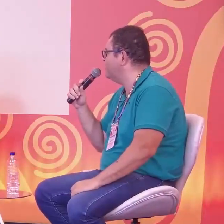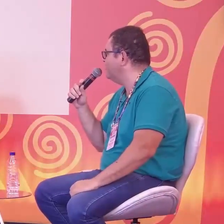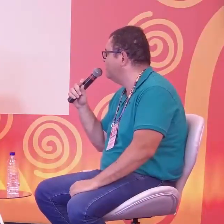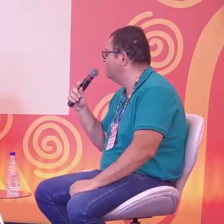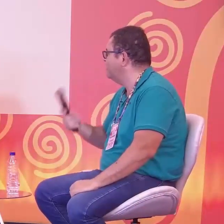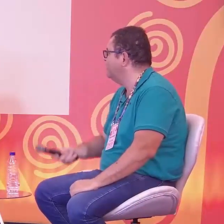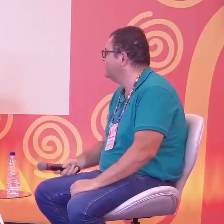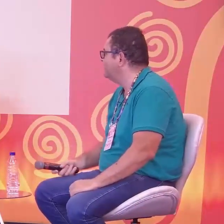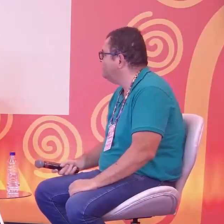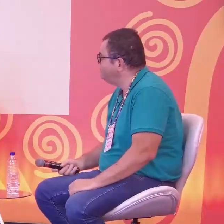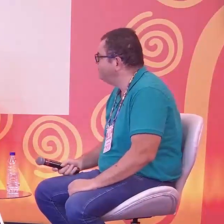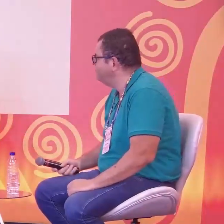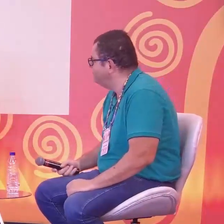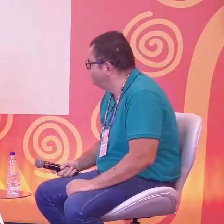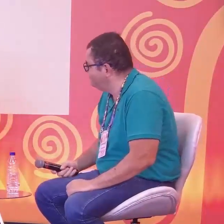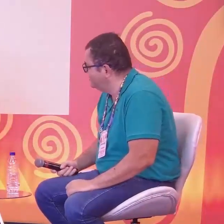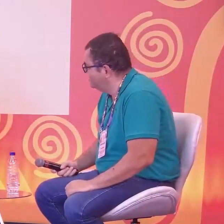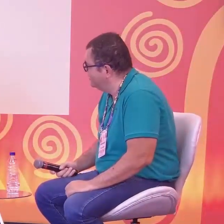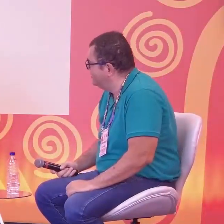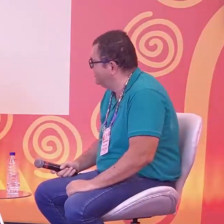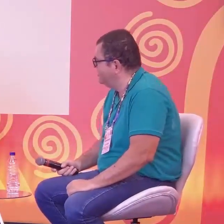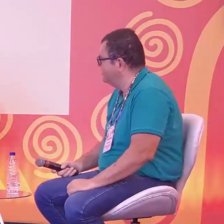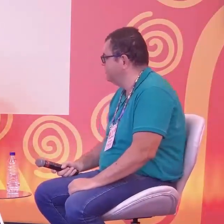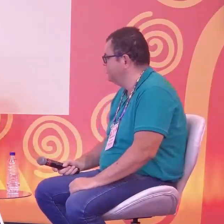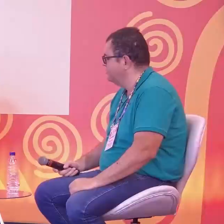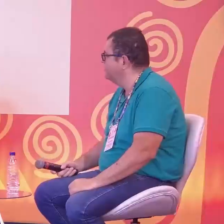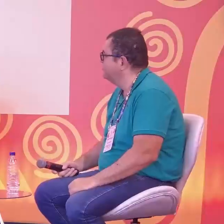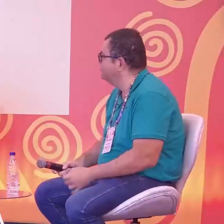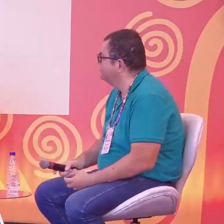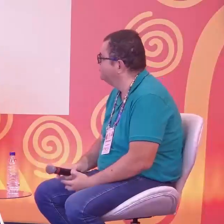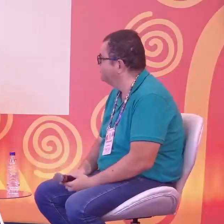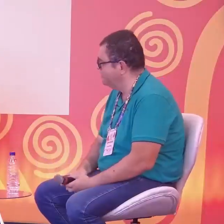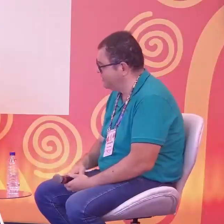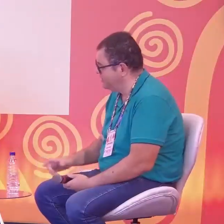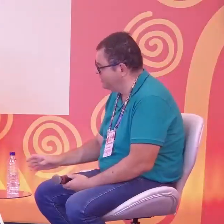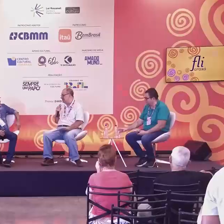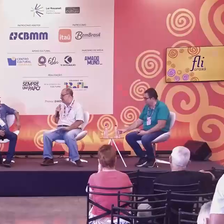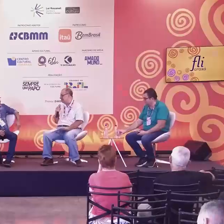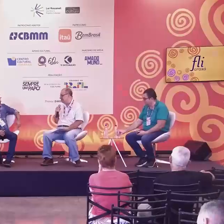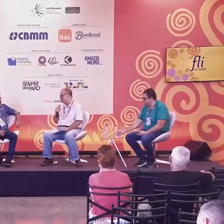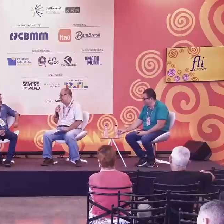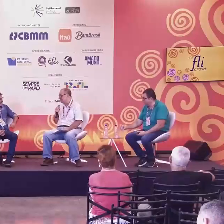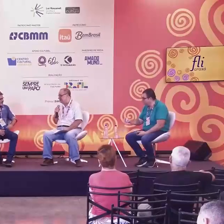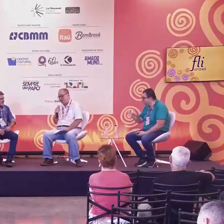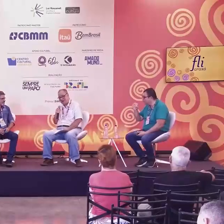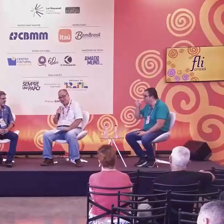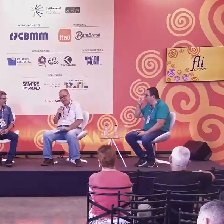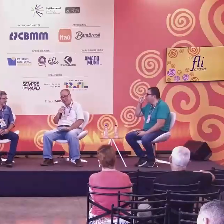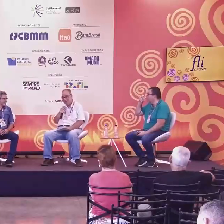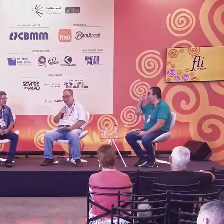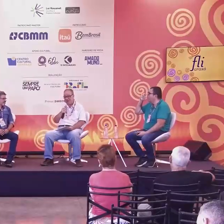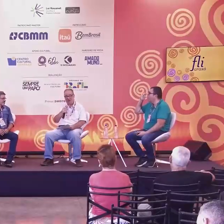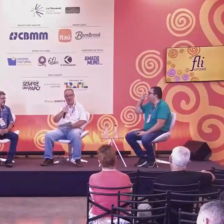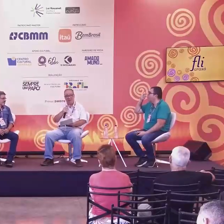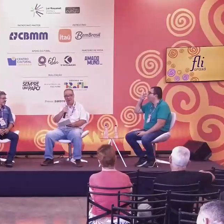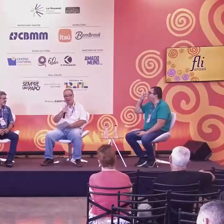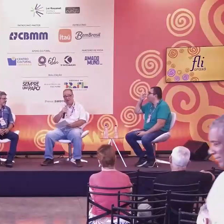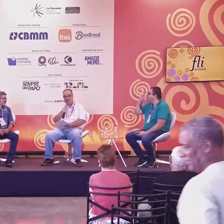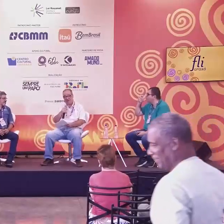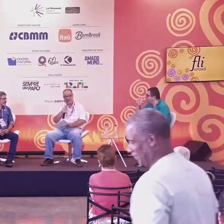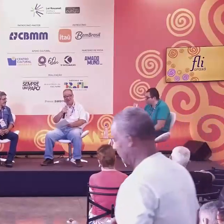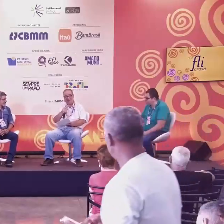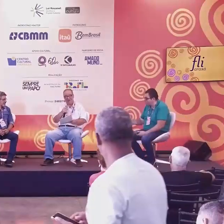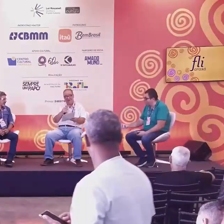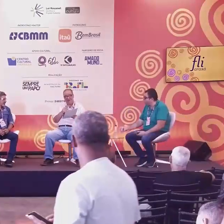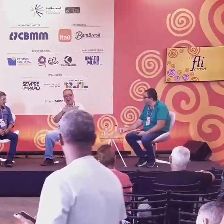é jornalista. Eduardo Santana, você sabe que a utilidade pública, né, informação, serviços gerais é importante no rádio. Daqui a